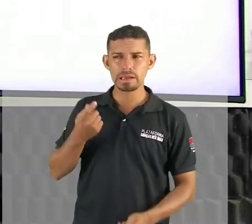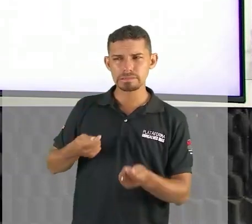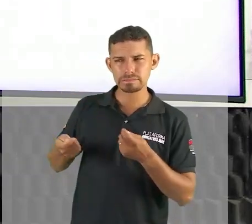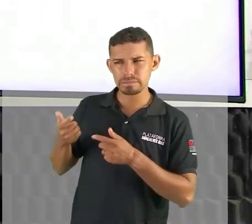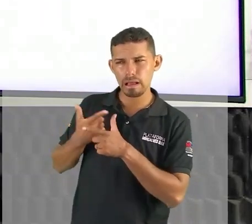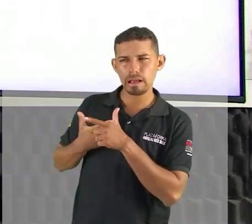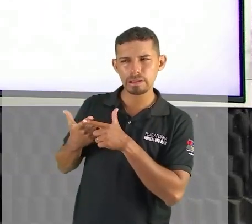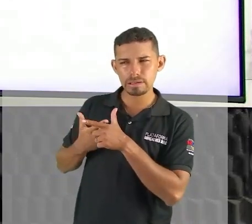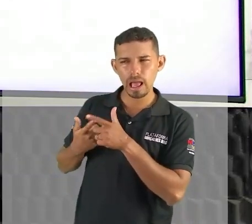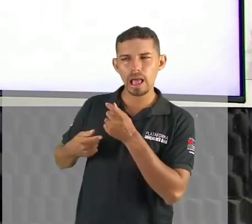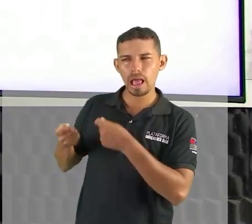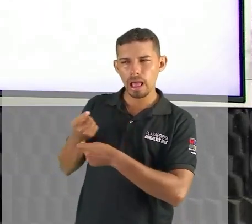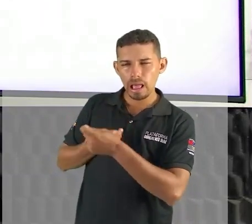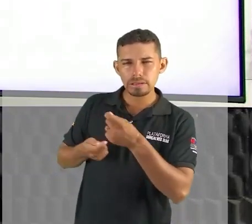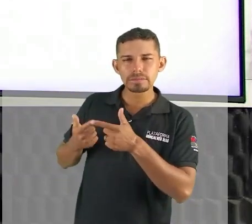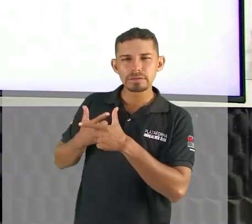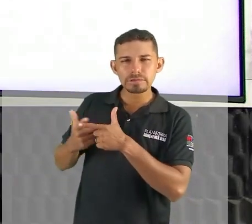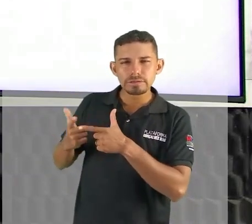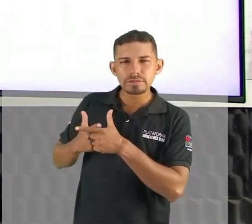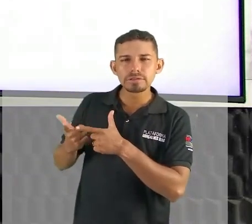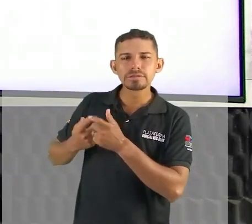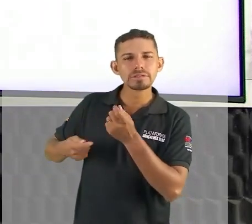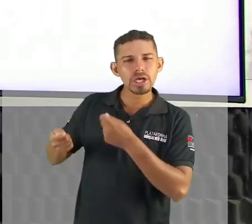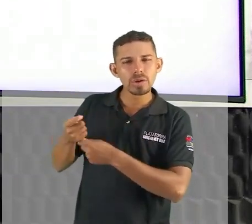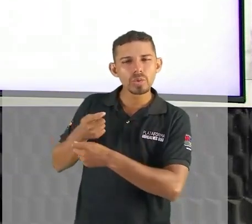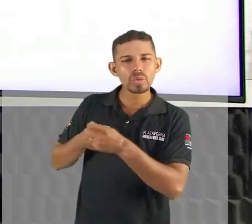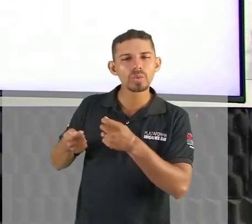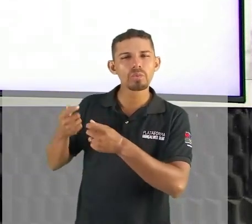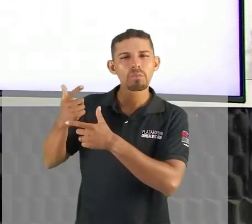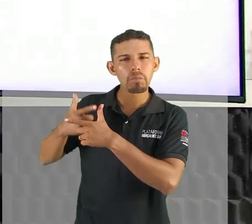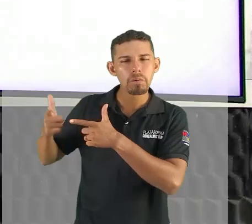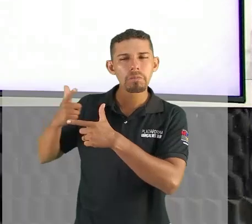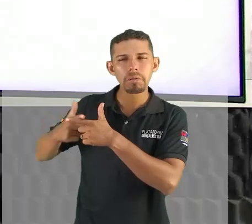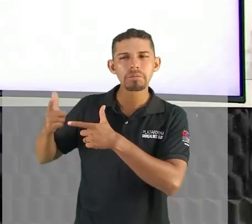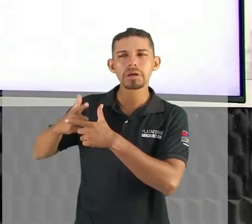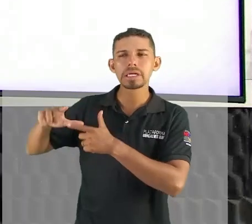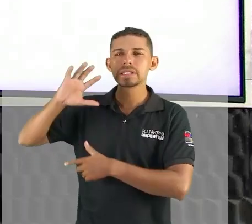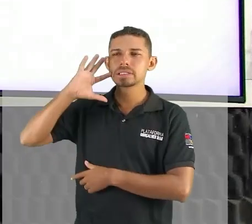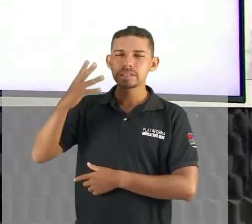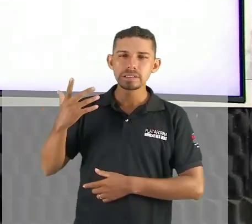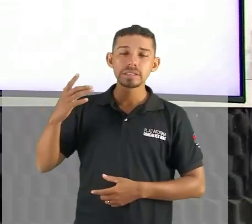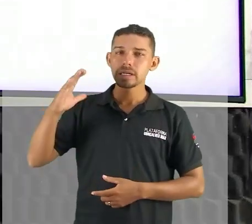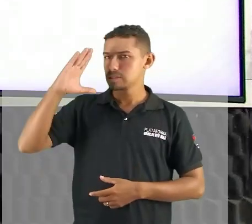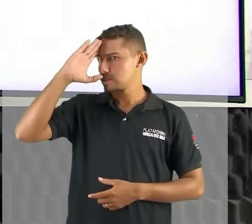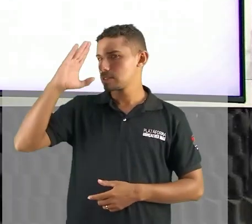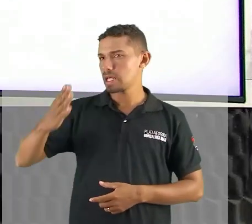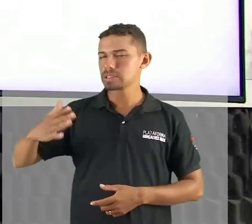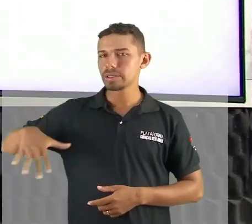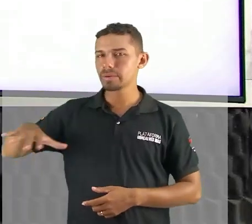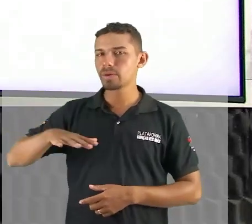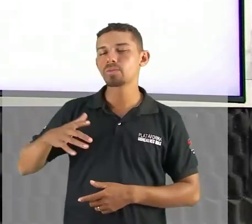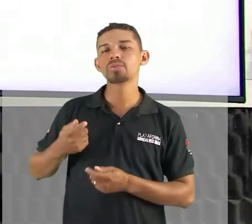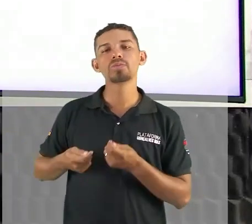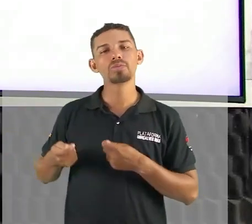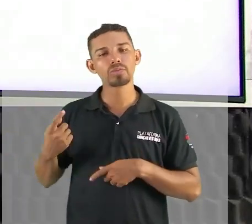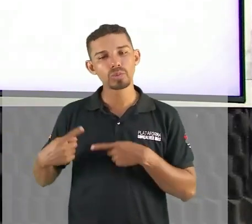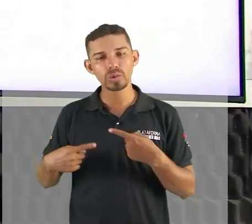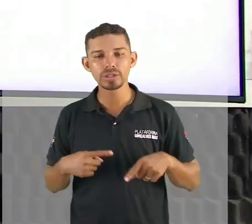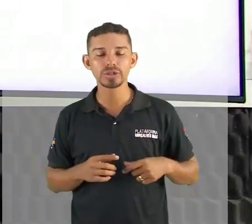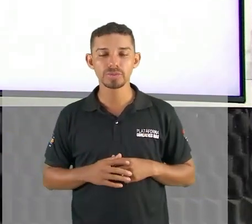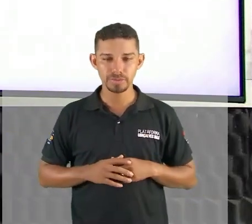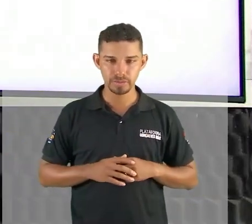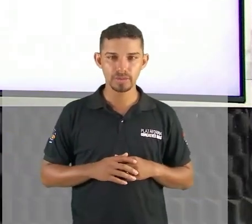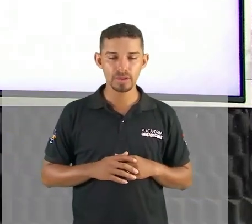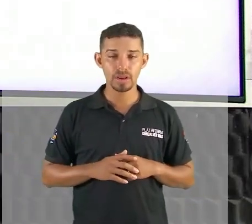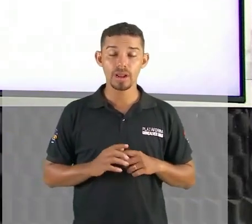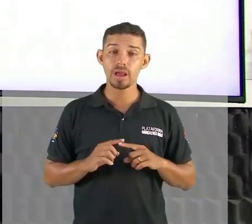econômica, também um arroxo, né, econômico, problemas que vão diretamente afetar a questão política. E aí, gente,